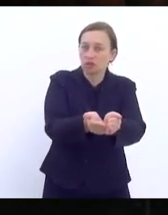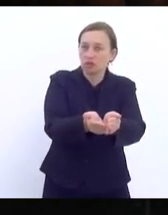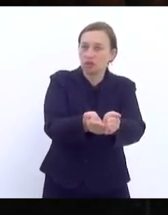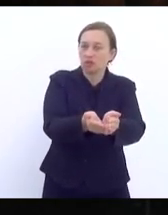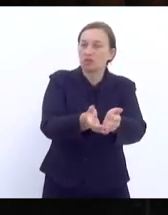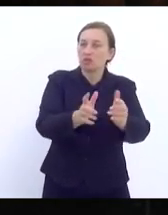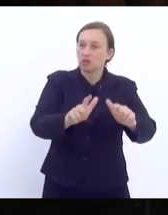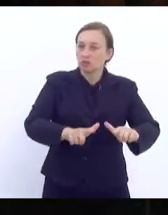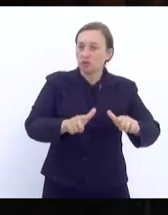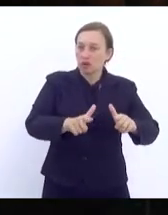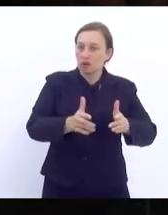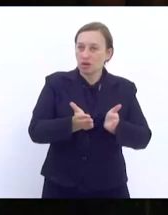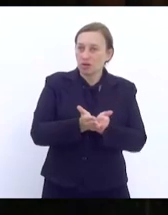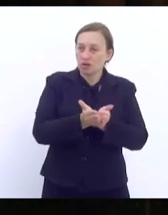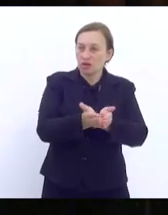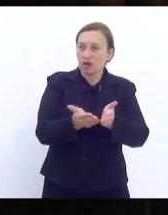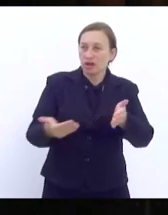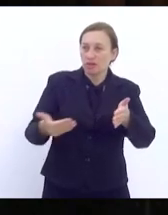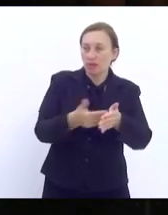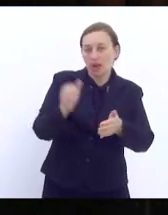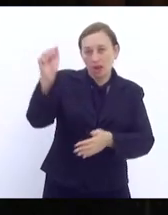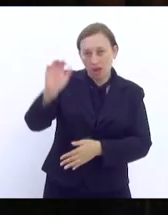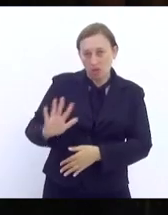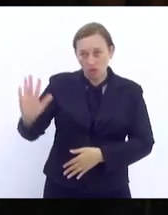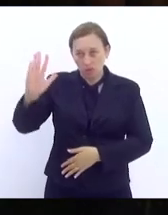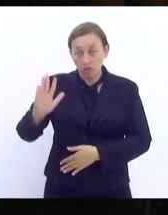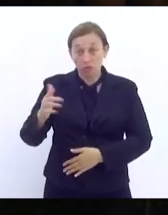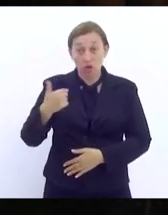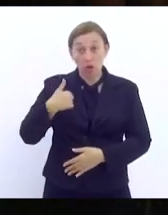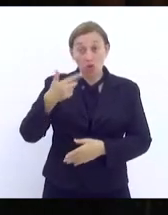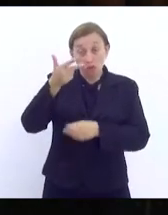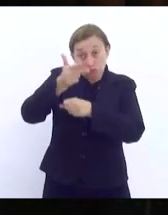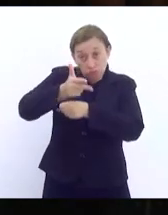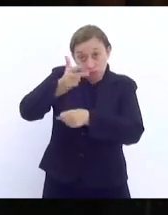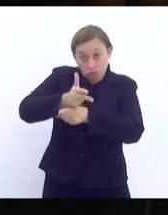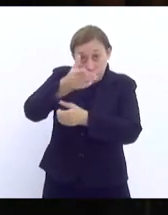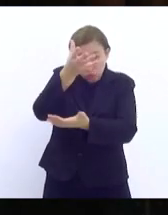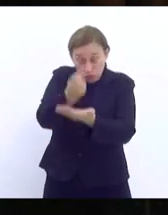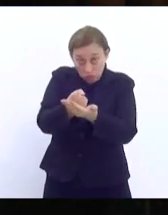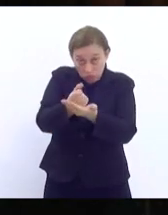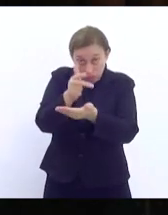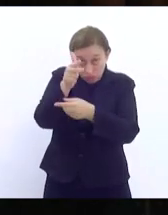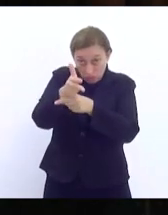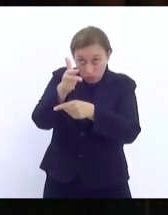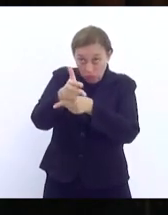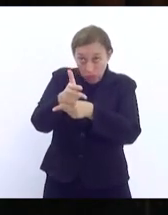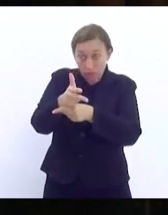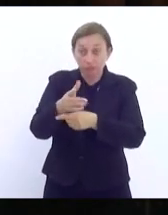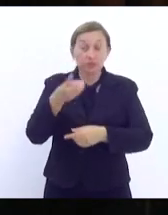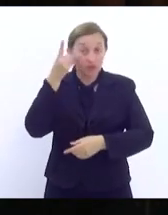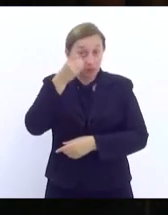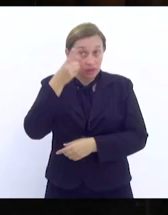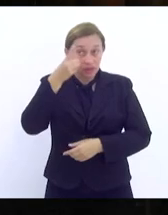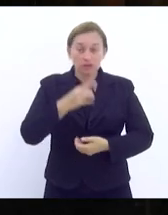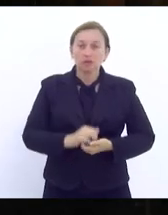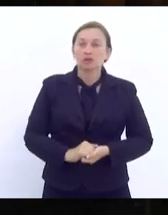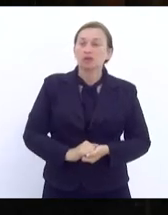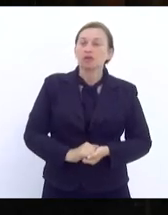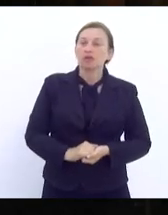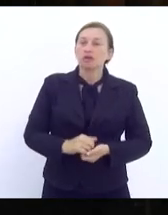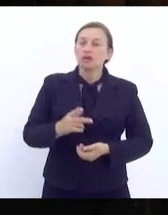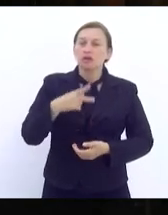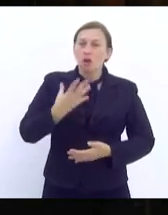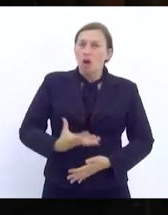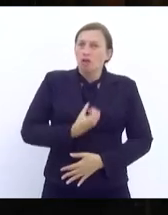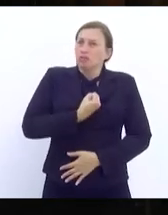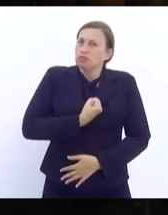entendesse nesse caso para Europa eu fiz então um vídeo presidente Val falando da